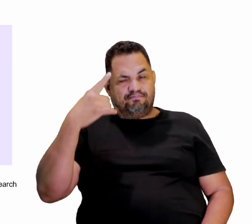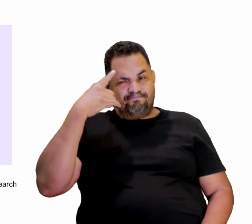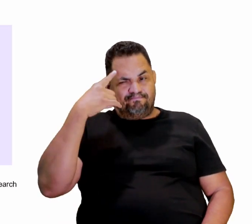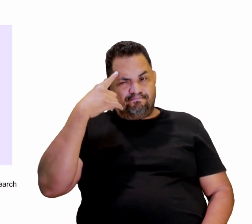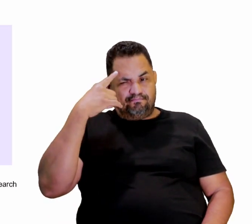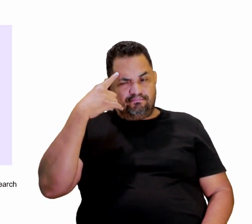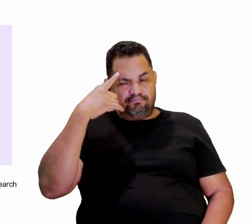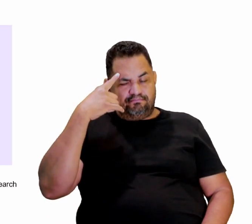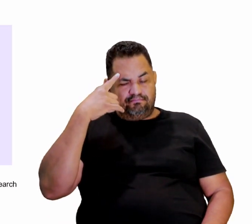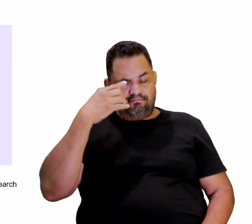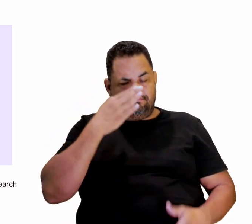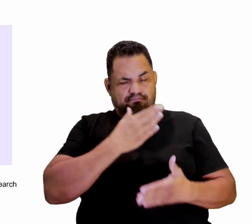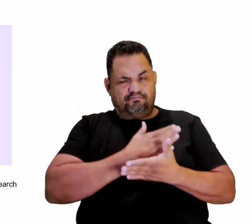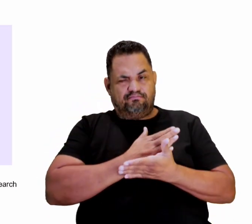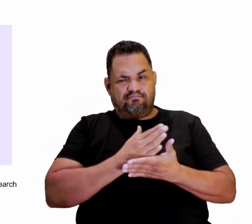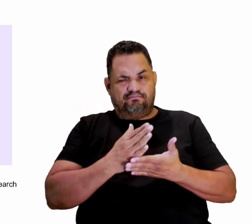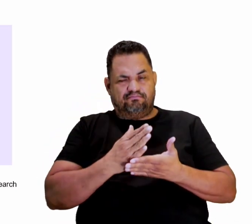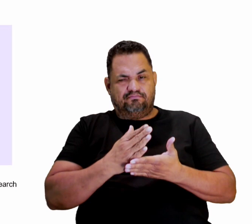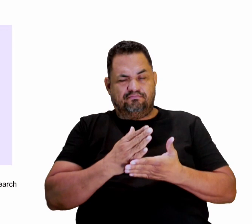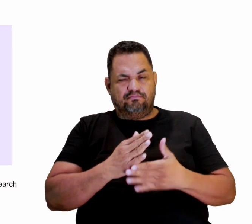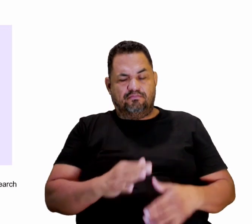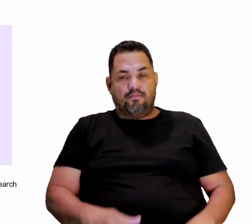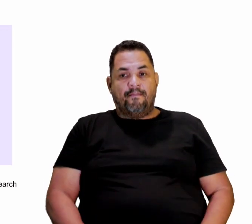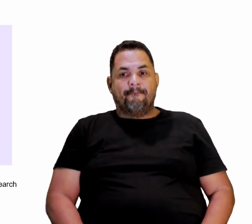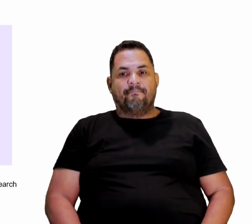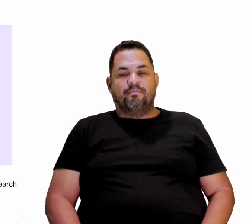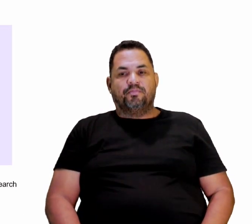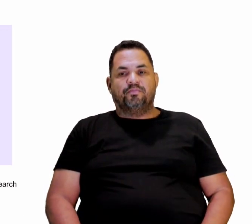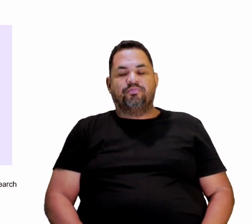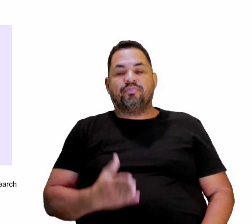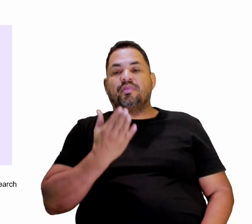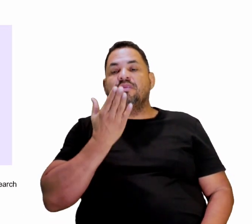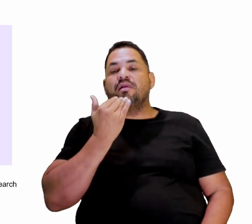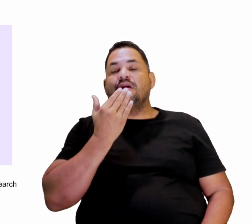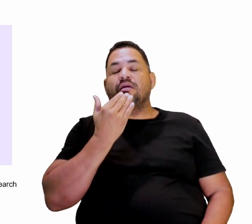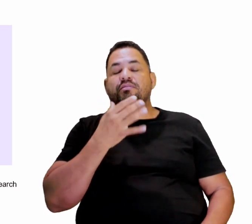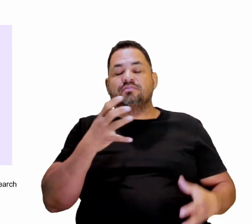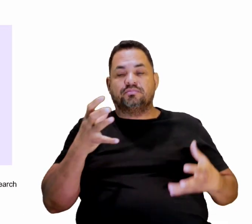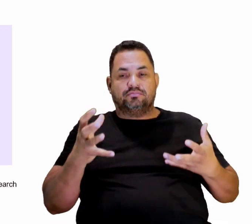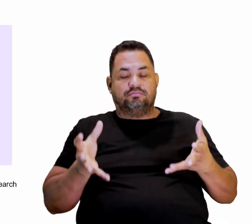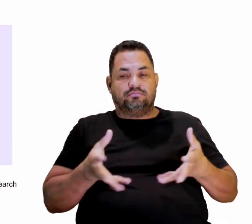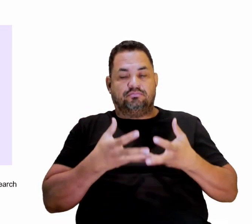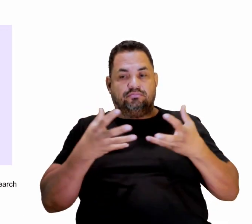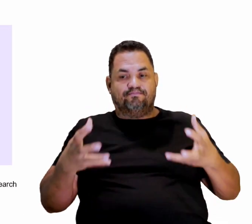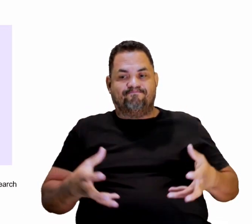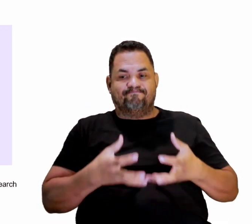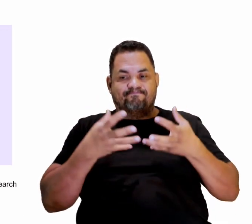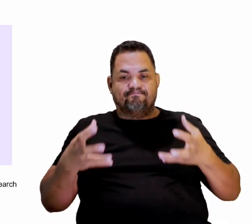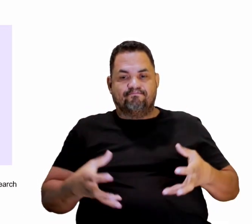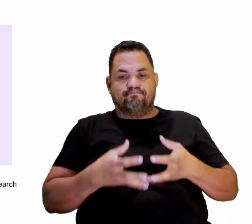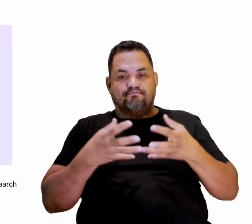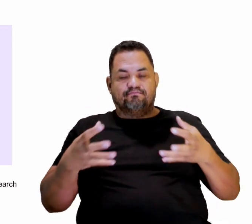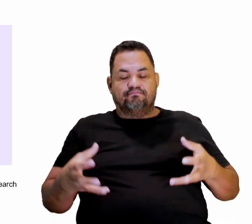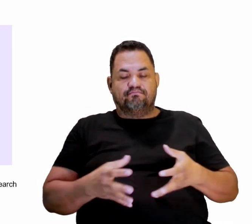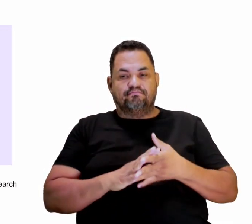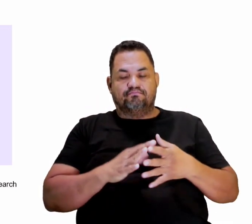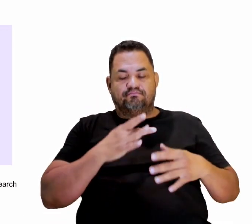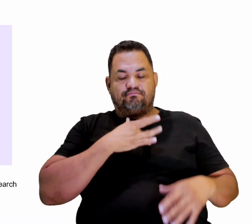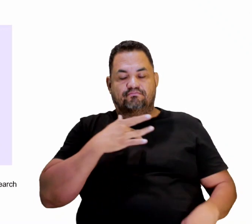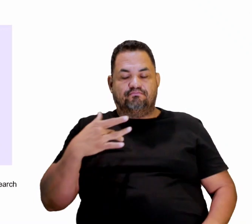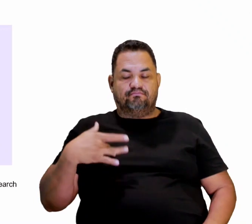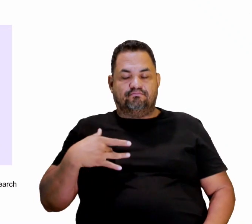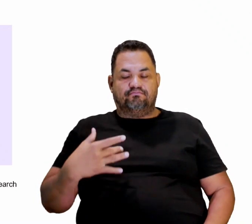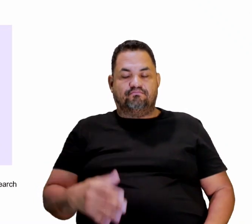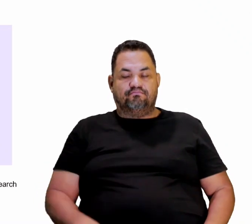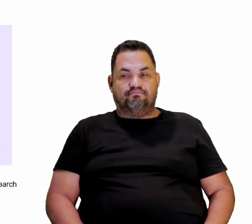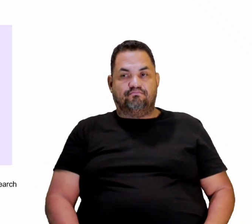ou ela come ela come frutos né a coisa mais saudável mas